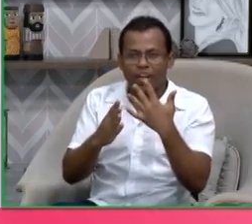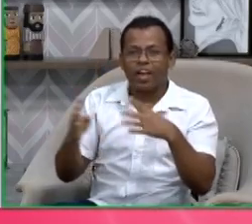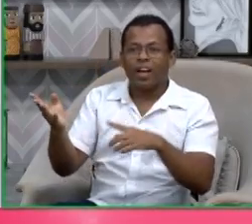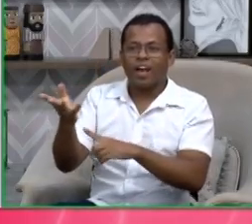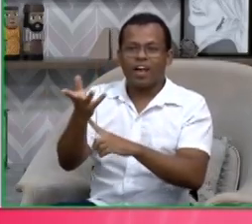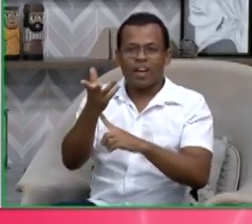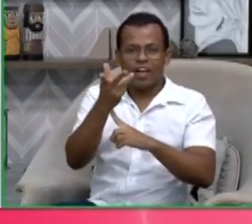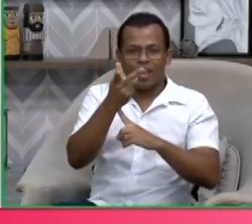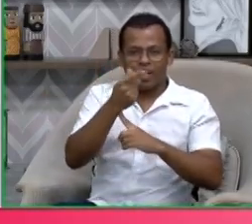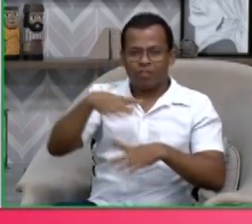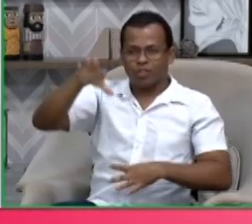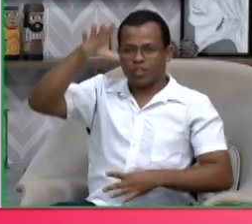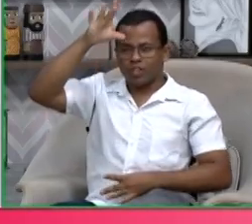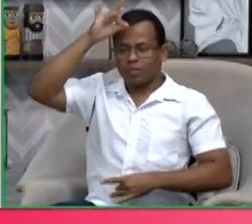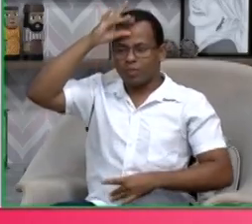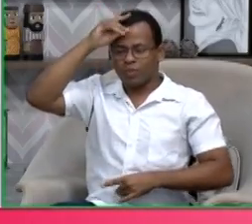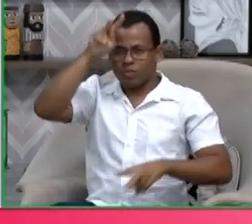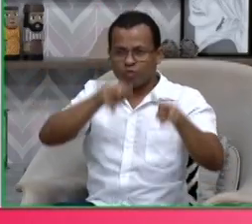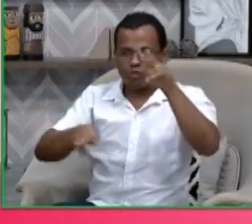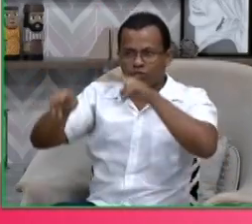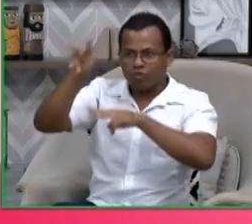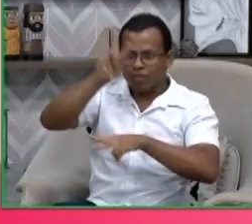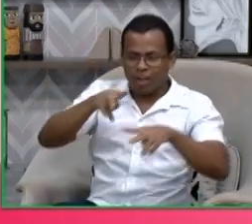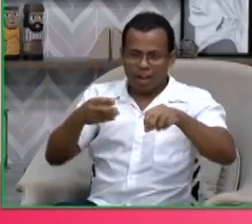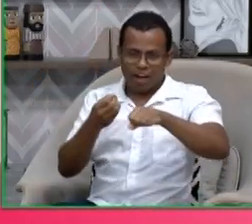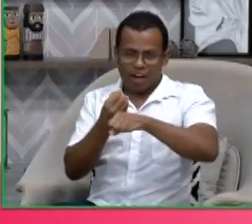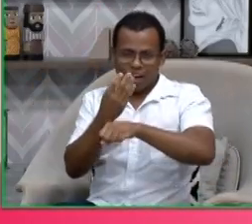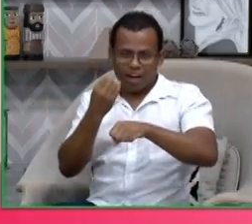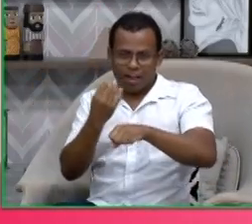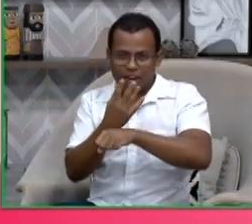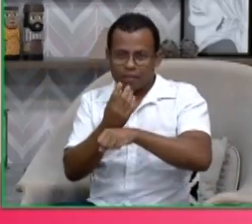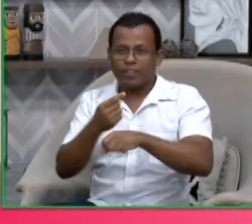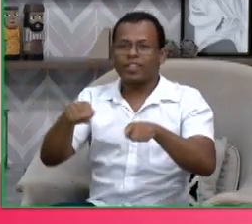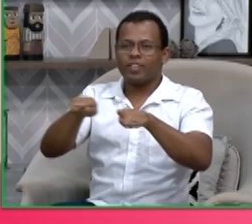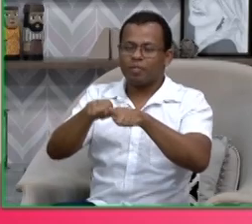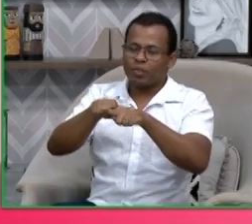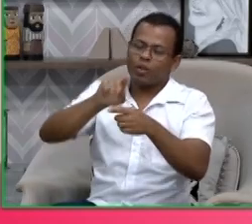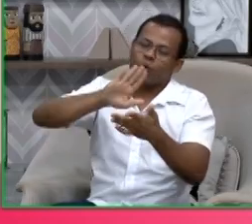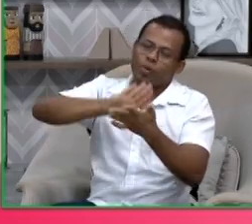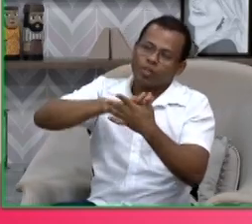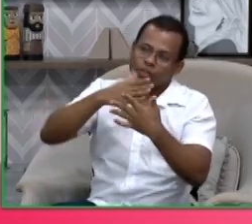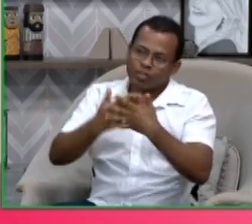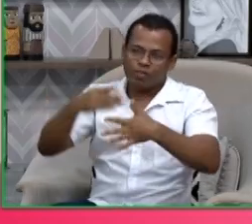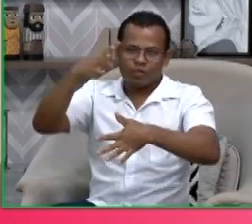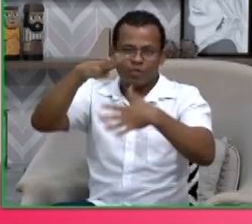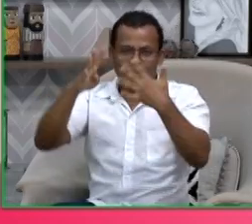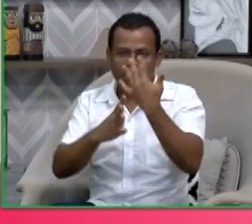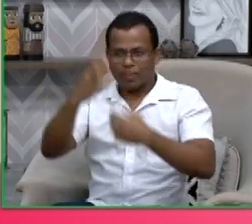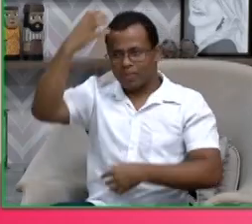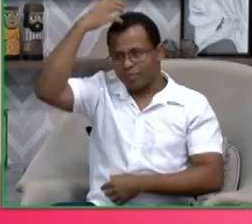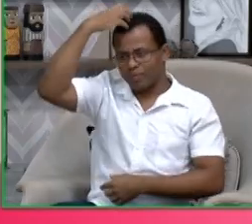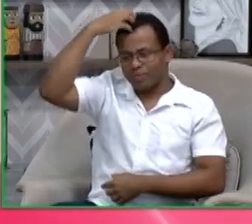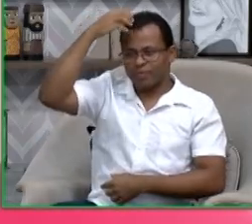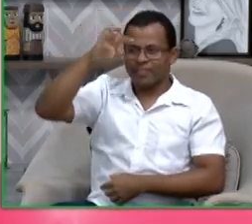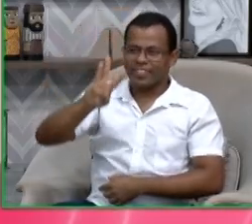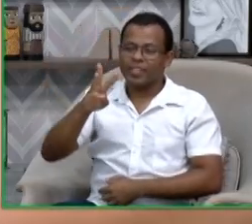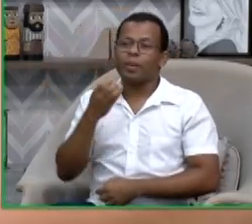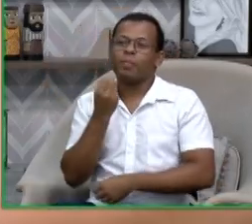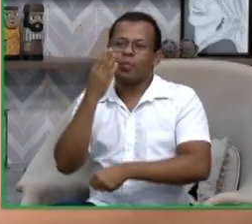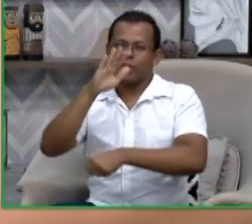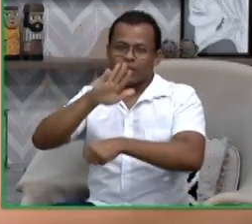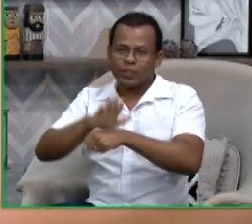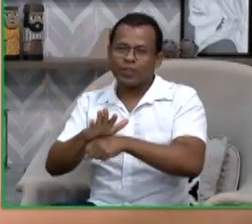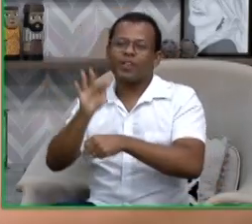na Performance Visual, a Raquel Silveira, com a tradução do intérprete Wagner Guimarães. Boa